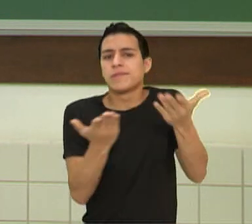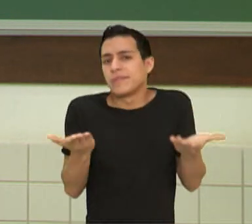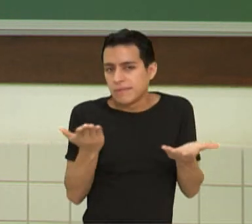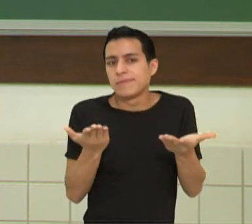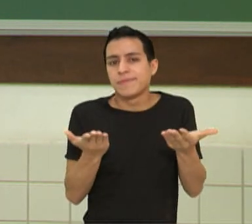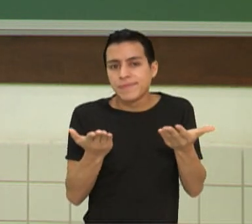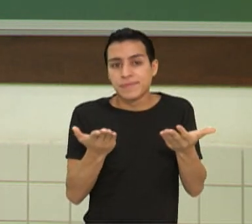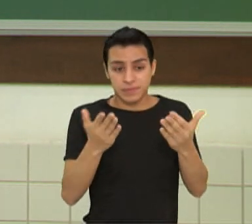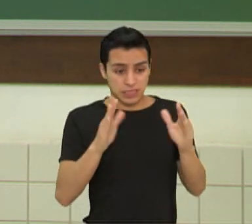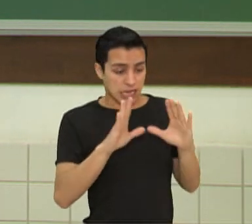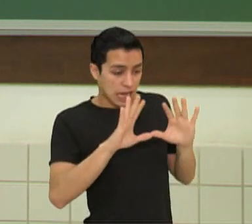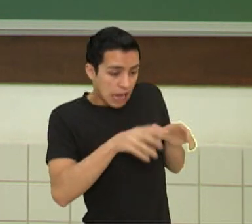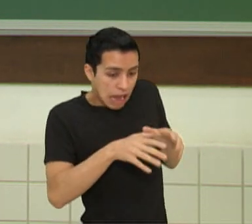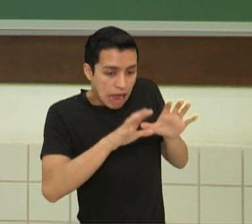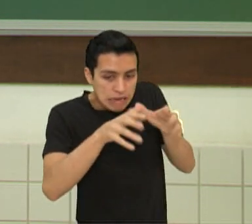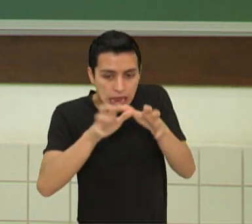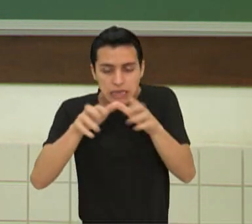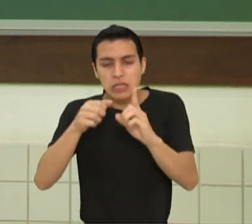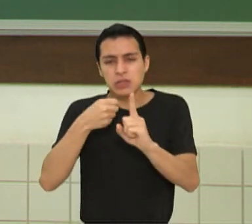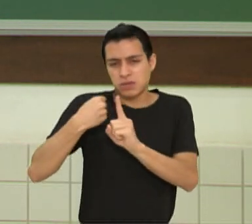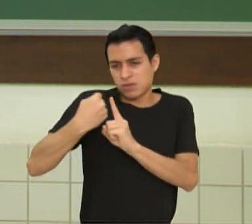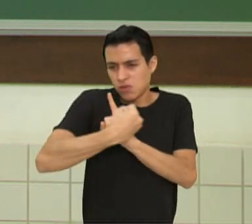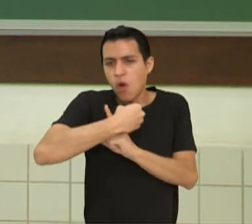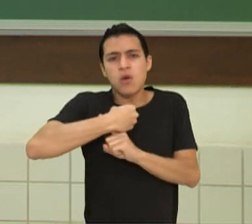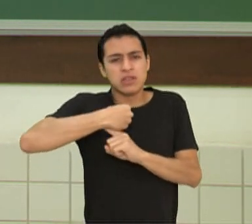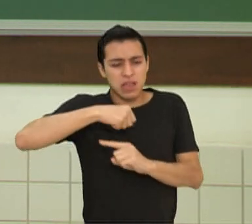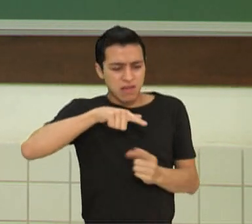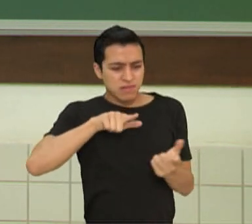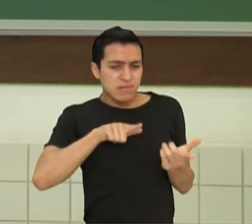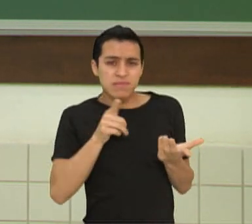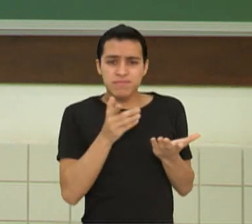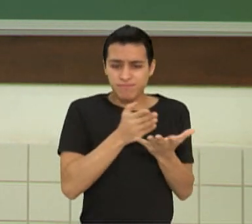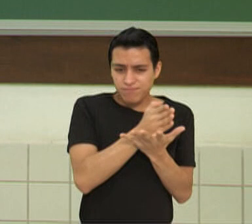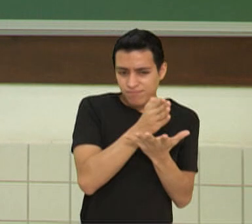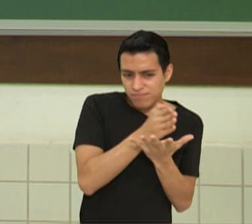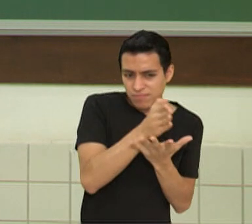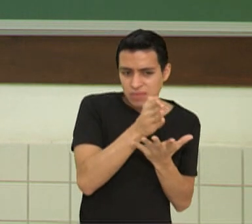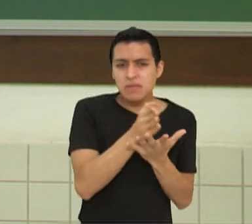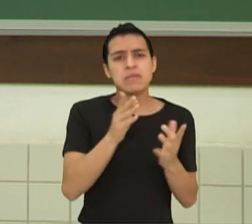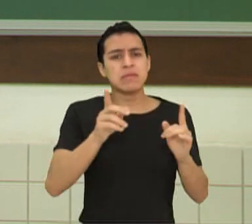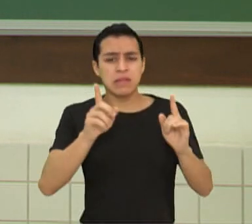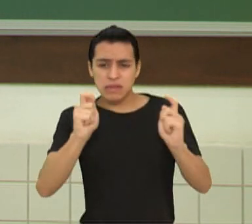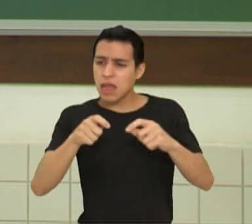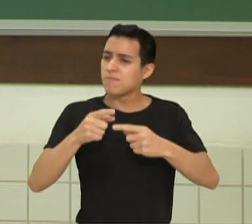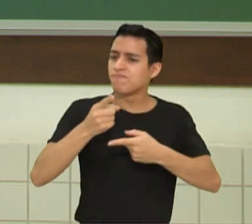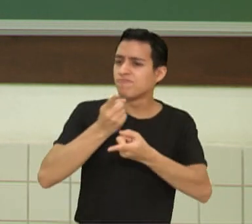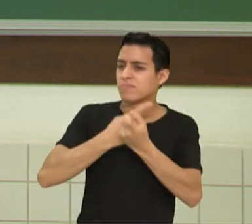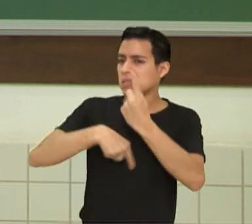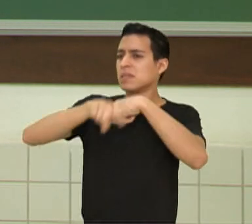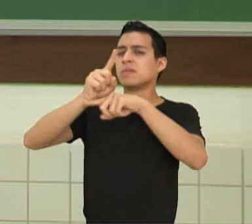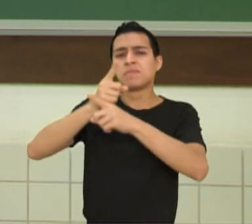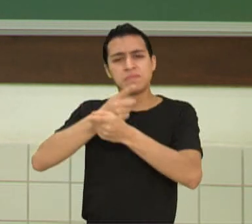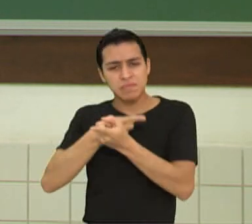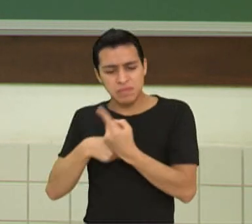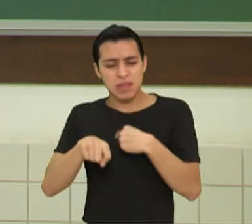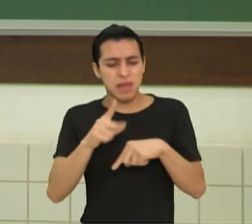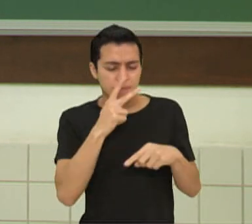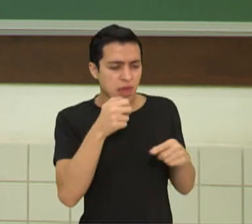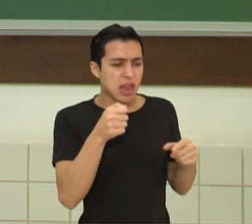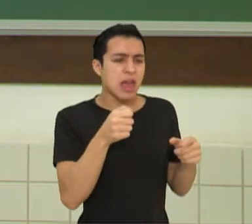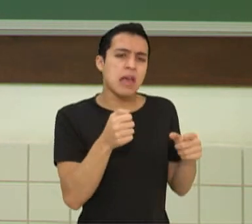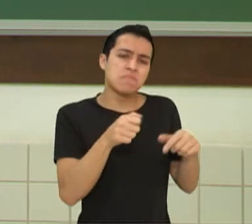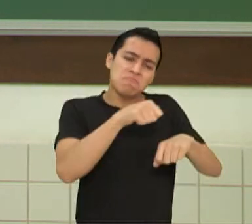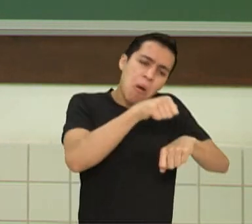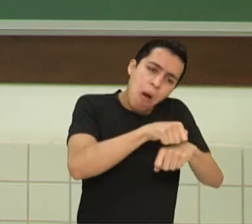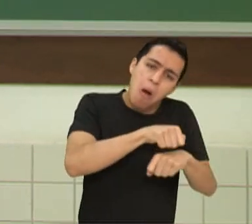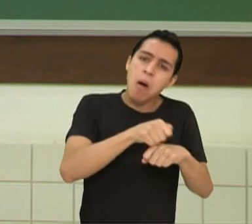Nas nossas classes sociais, a gente tem essa opção de ascender socialmente, né? Sair da classe baixa para a classe